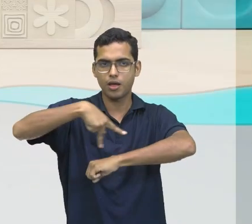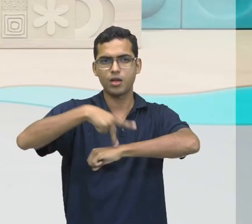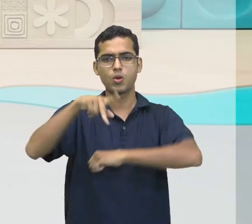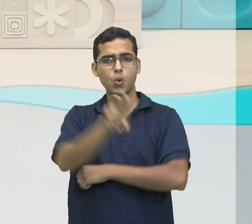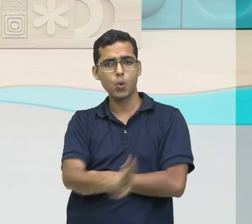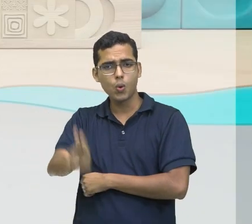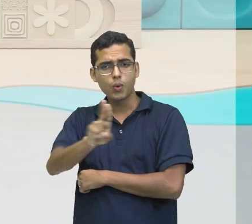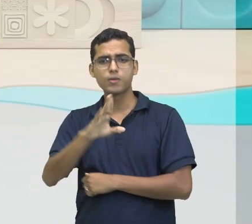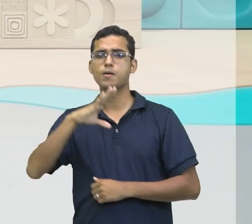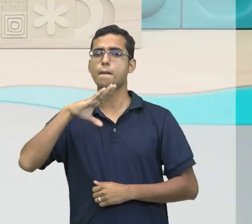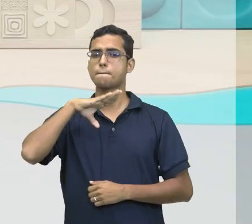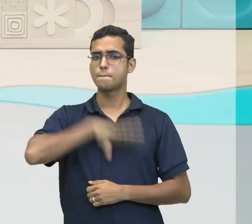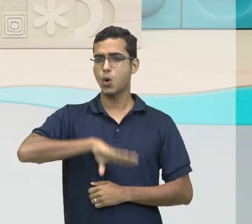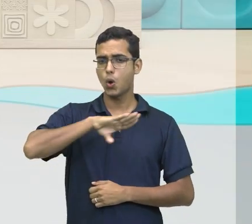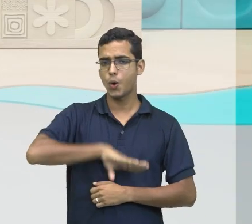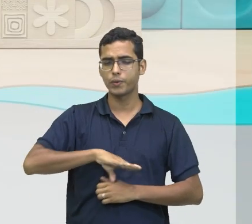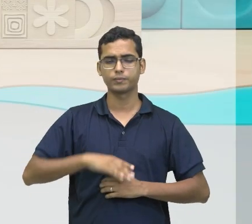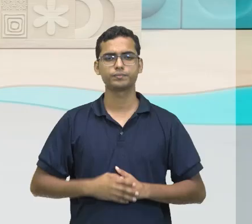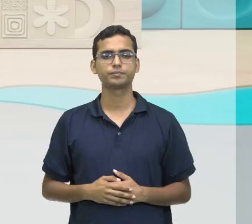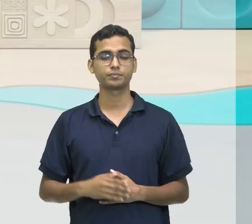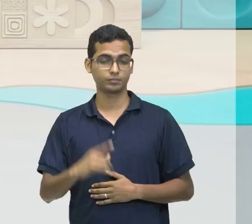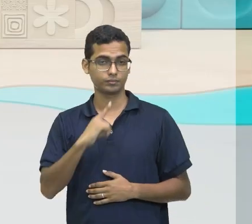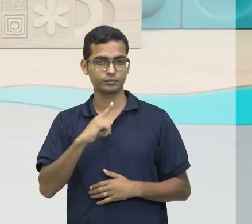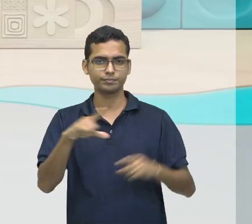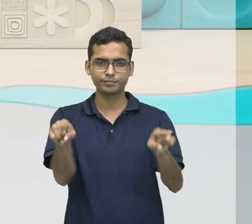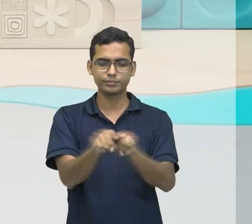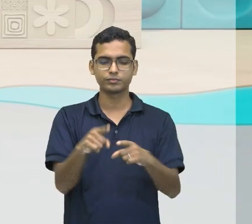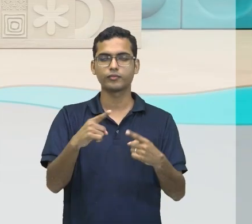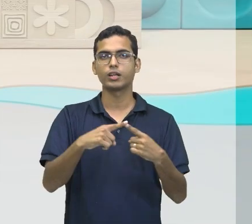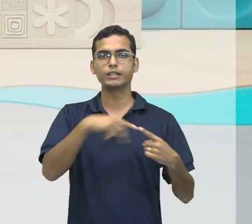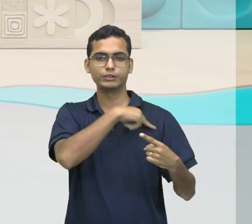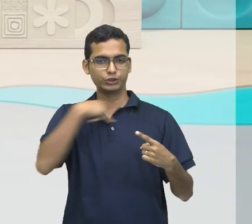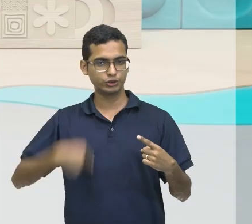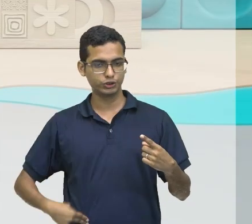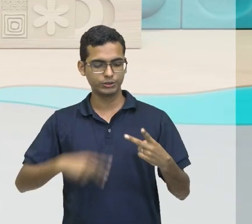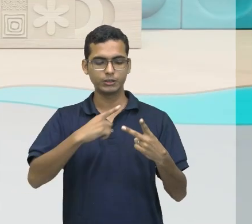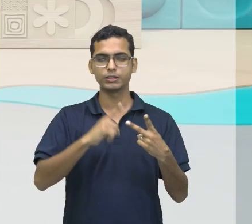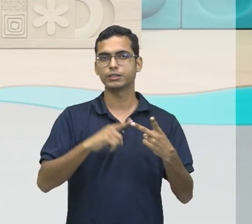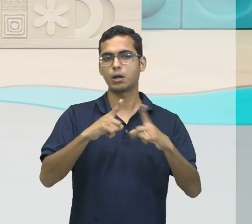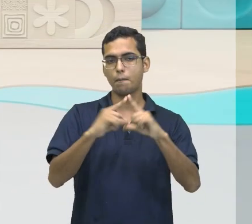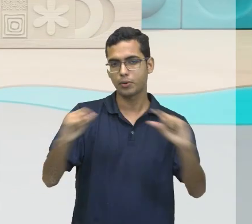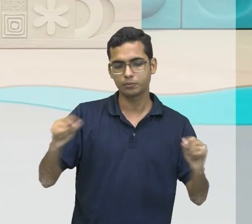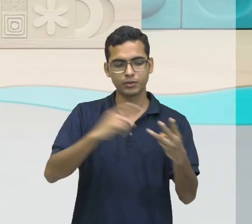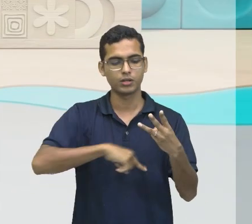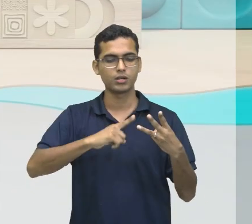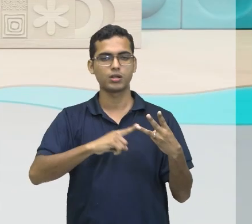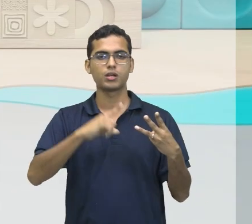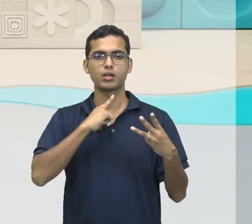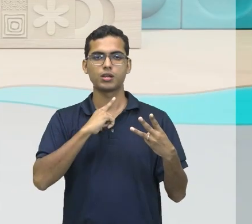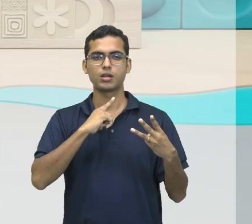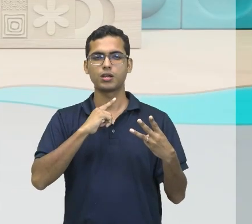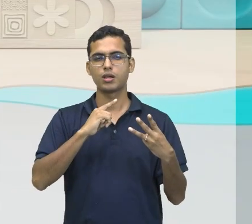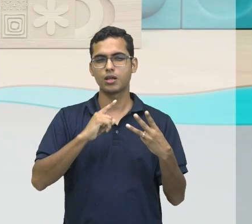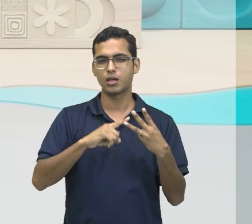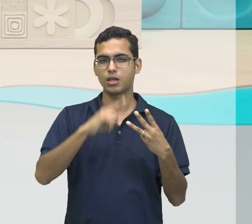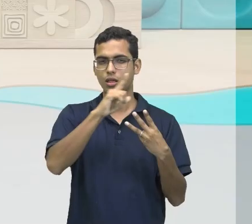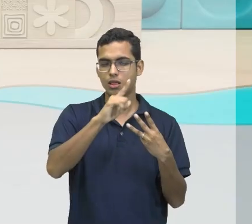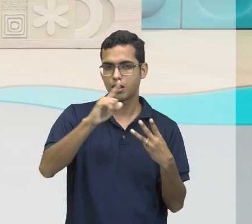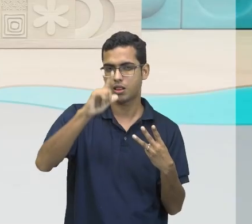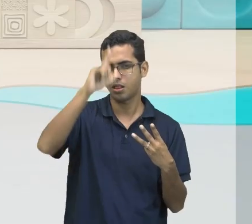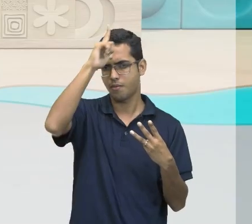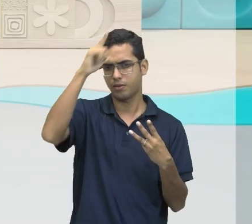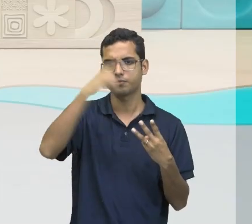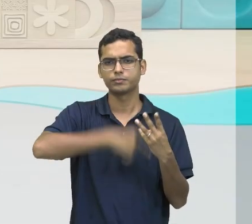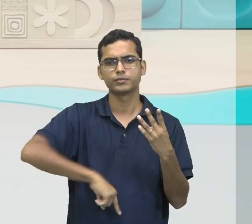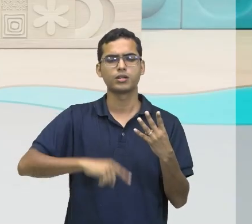do Brasil, nós temos, então, China, Japão, a Alemanha, né, Germany, a Rússia, nós temos a França, nós temos,